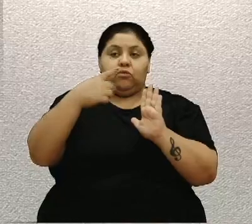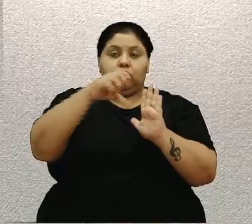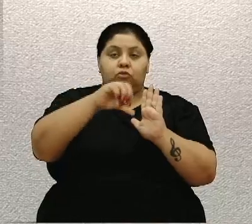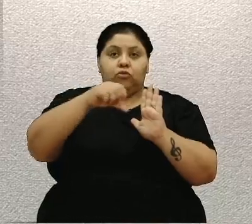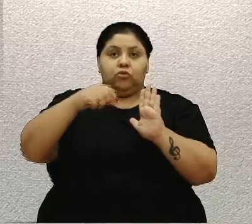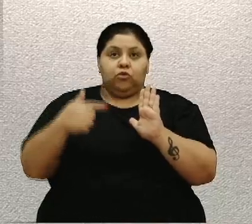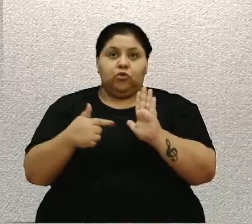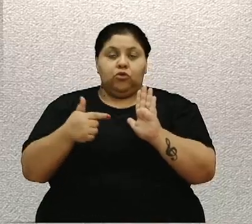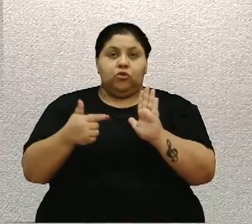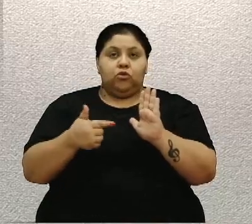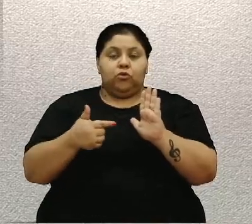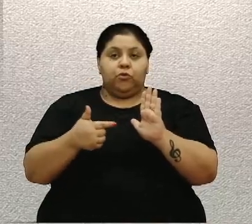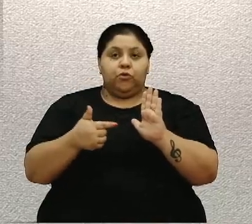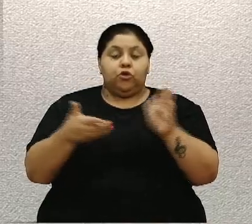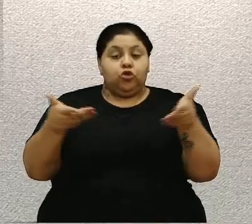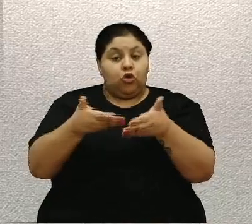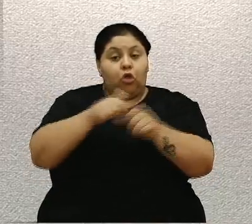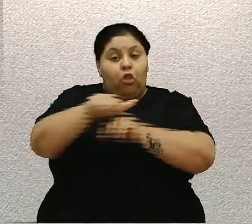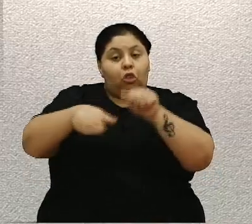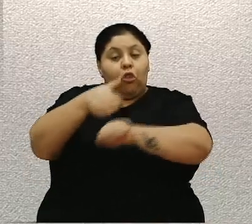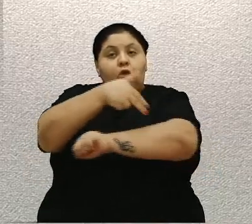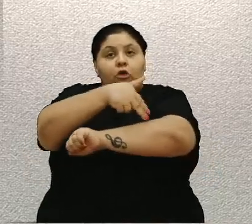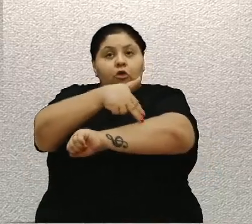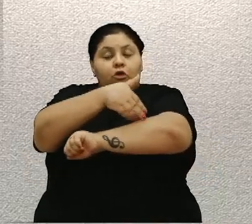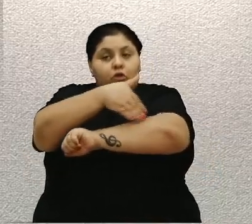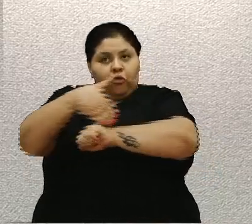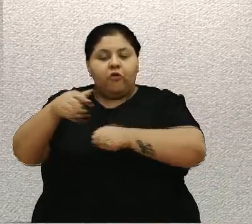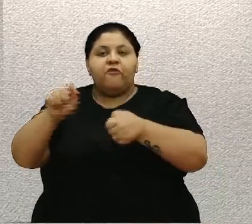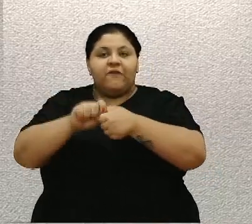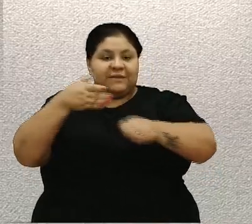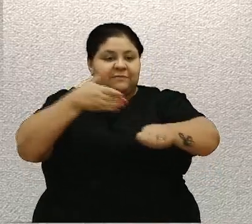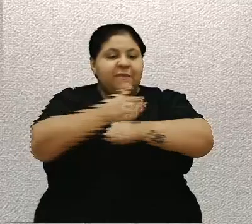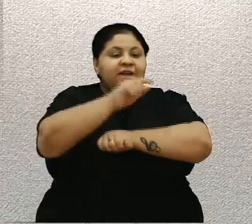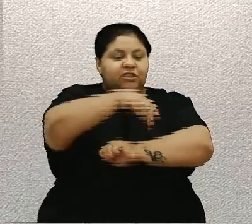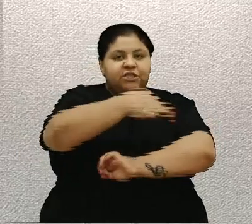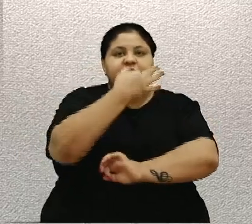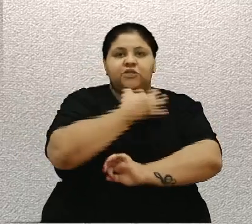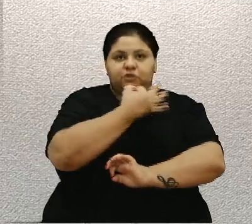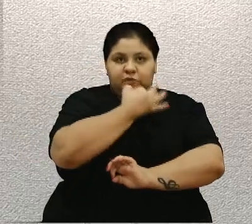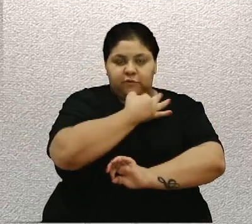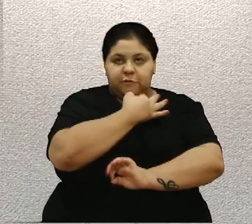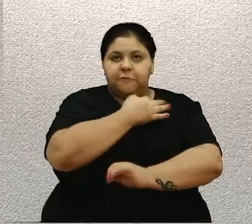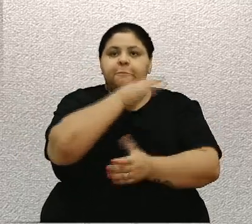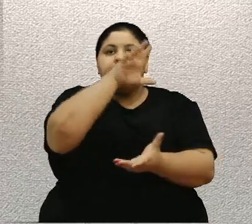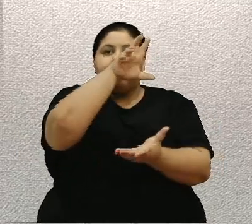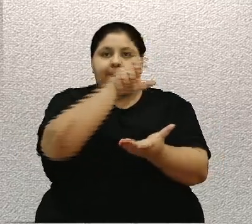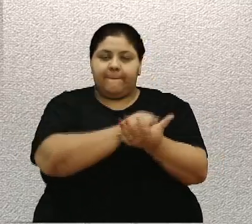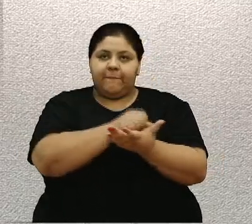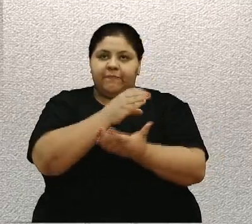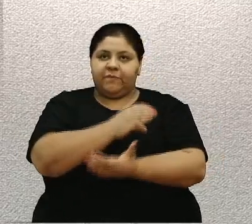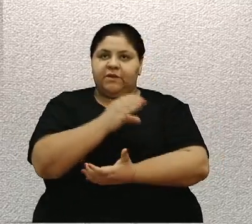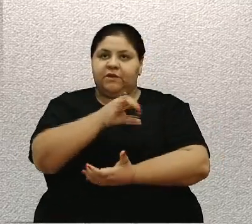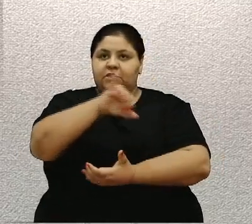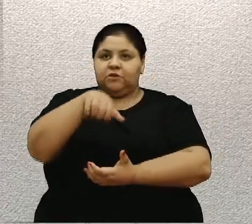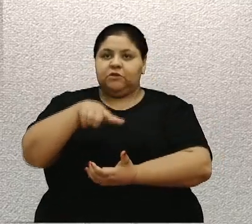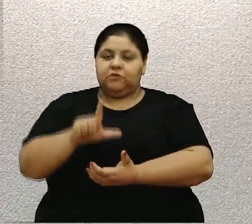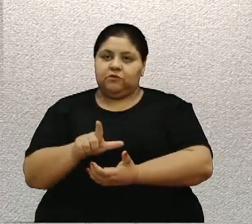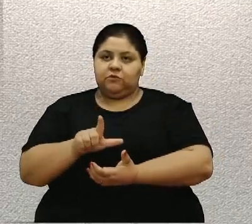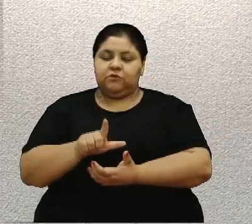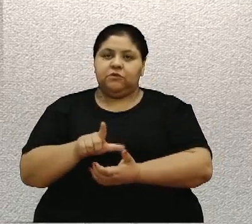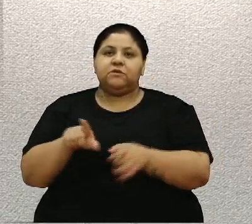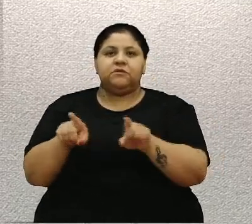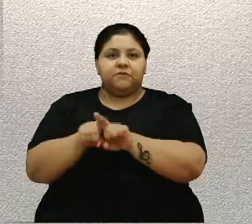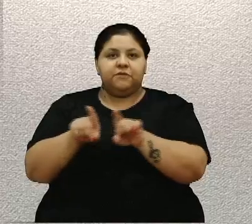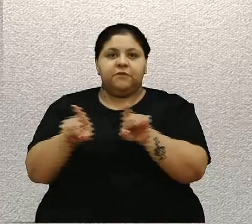Rua Paulino Pola, consta na cartografia do município. Baixado a CCJL, a mesma